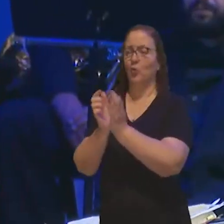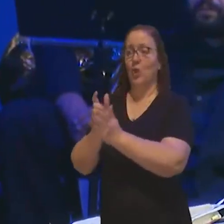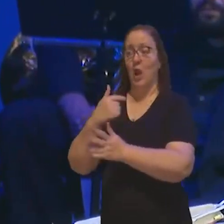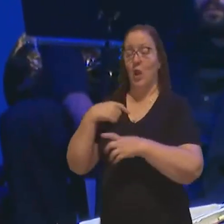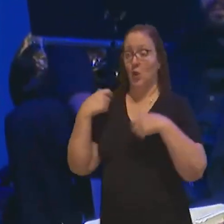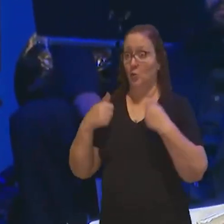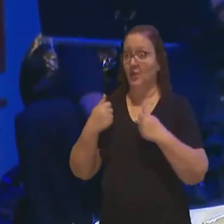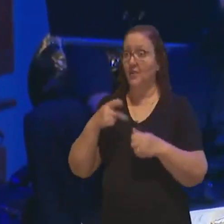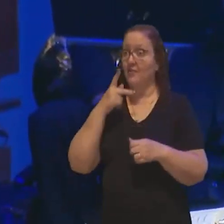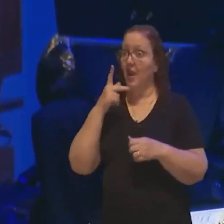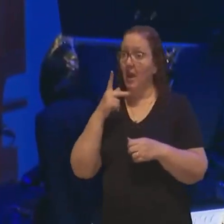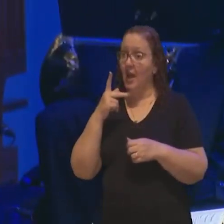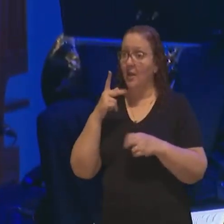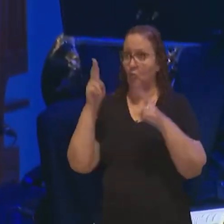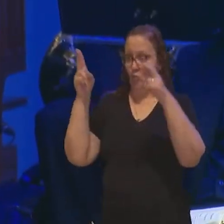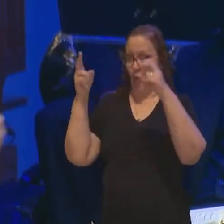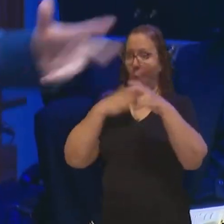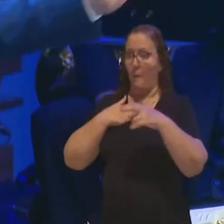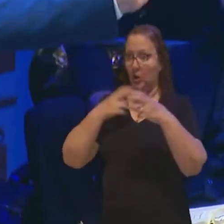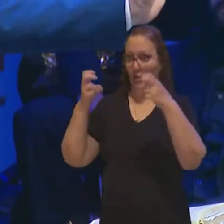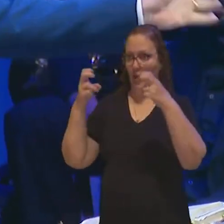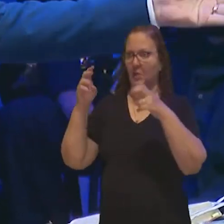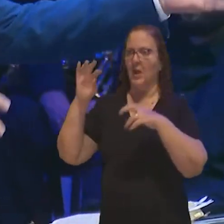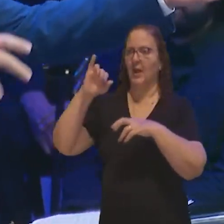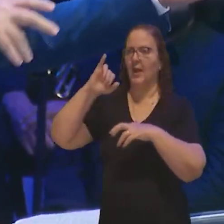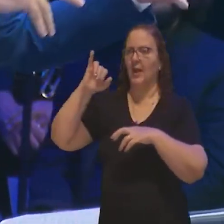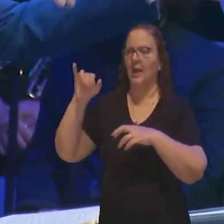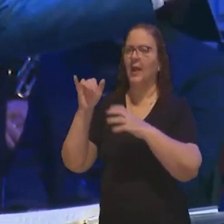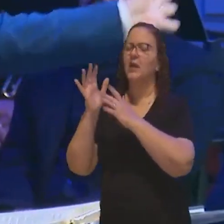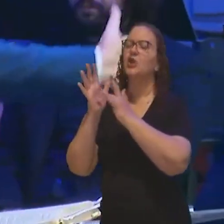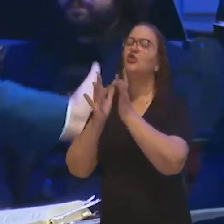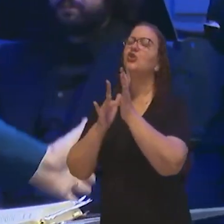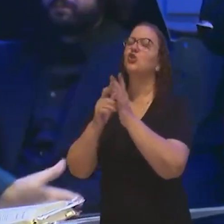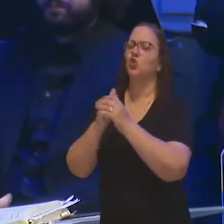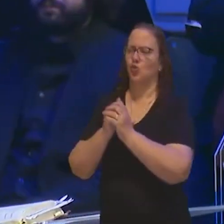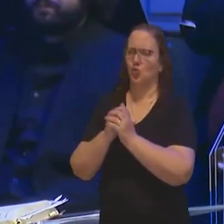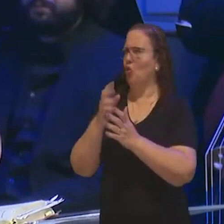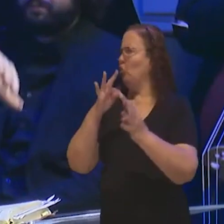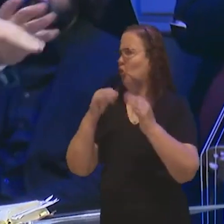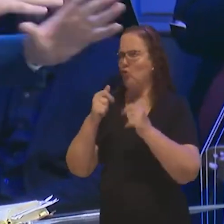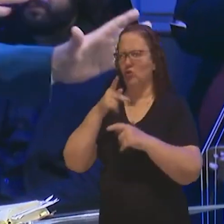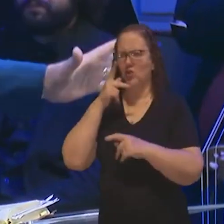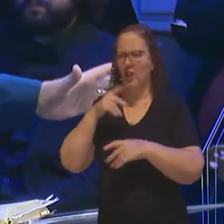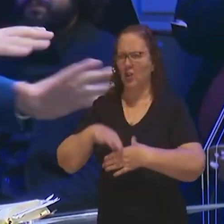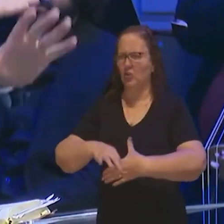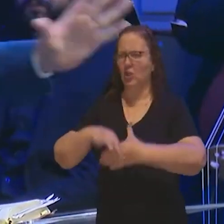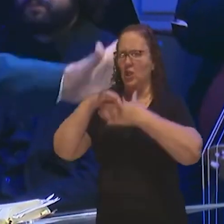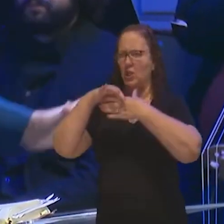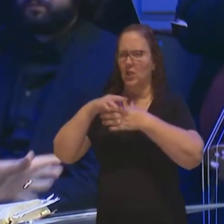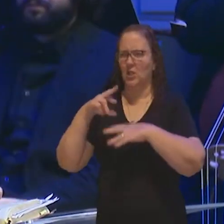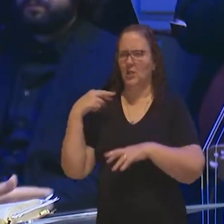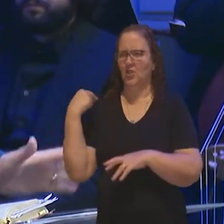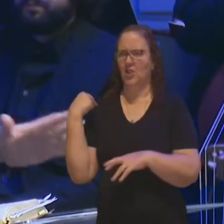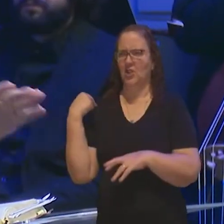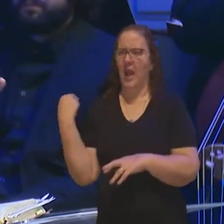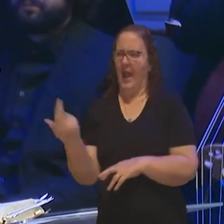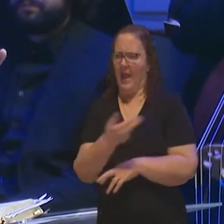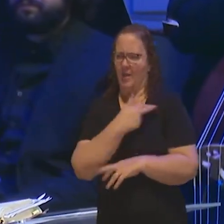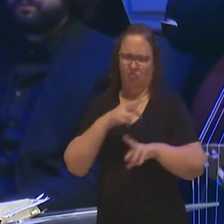sobre Jesus, e todo mundo falando sobre vários líderes religiosos de muitos